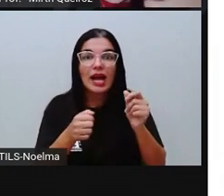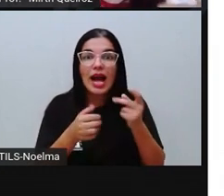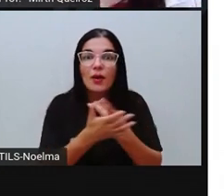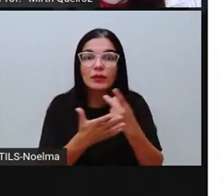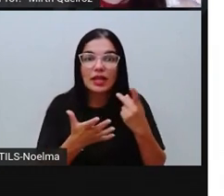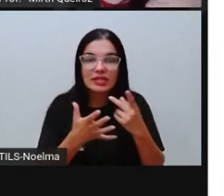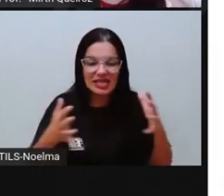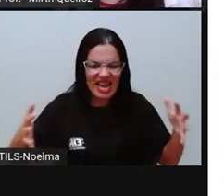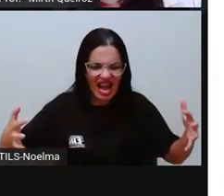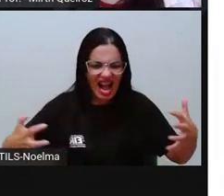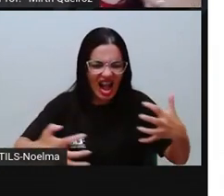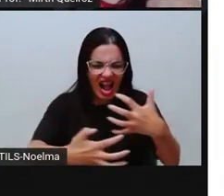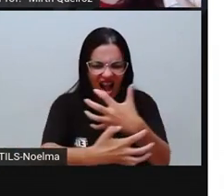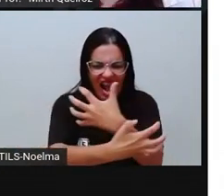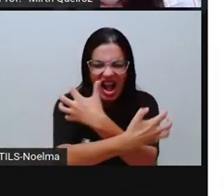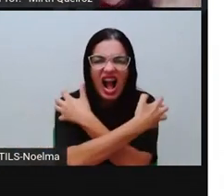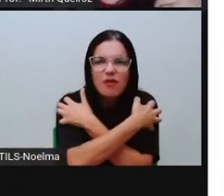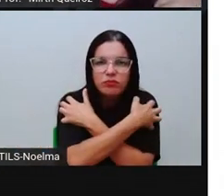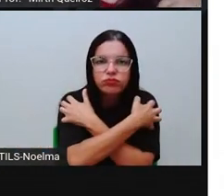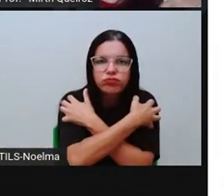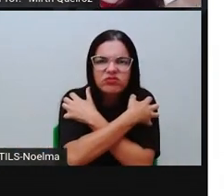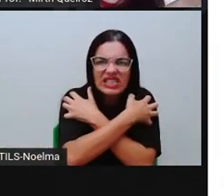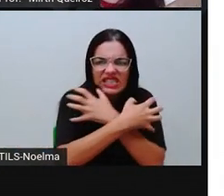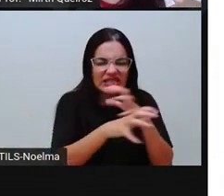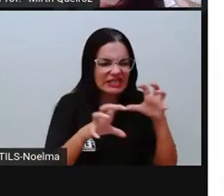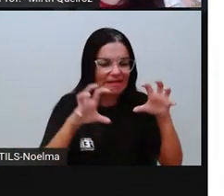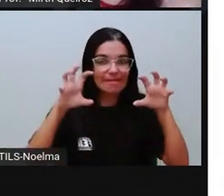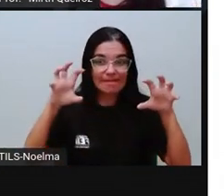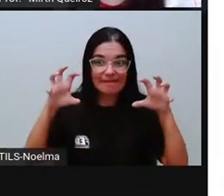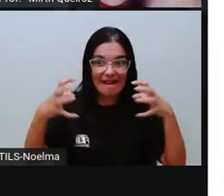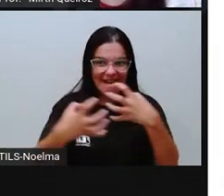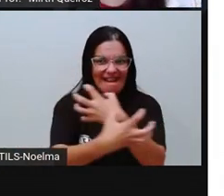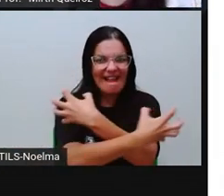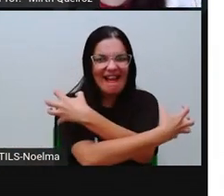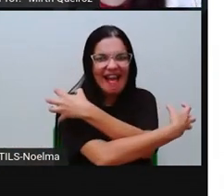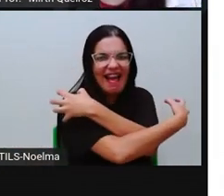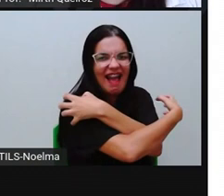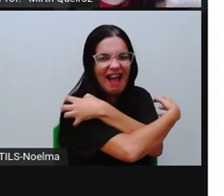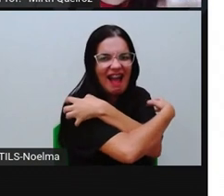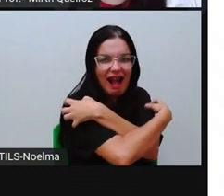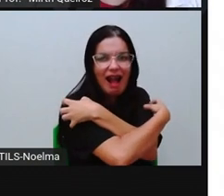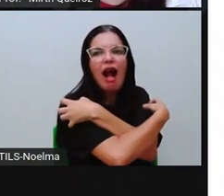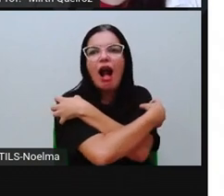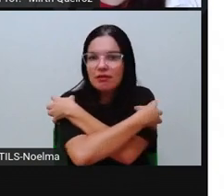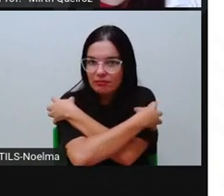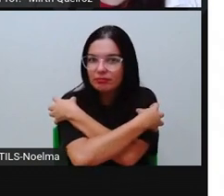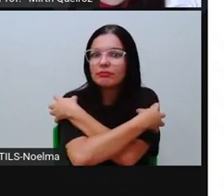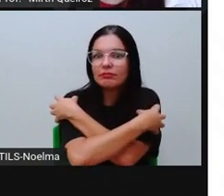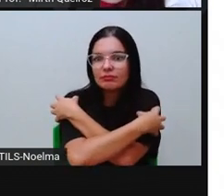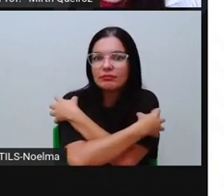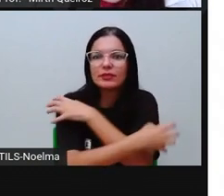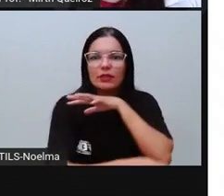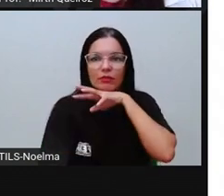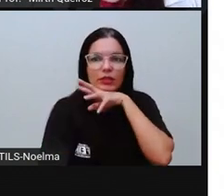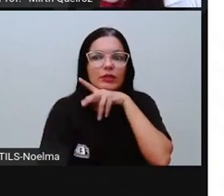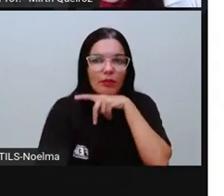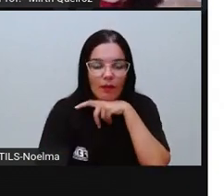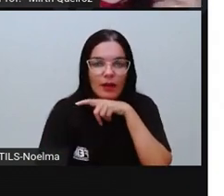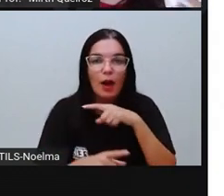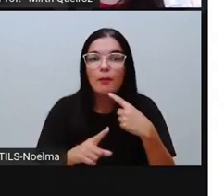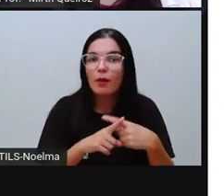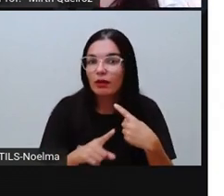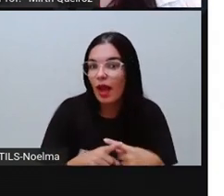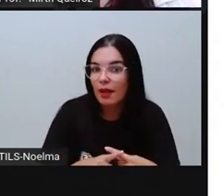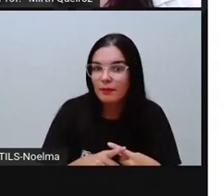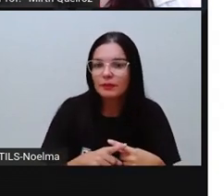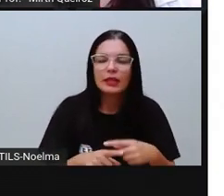as garras dele, né, no caso, nas costas do animal, desse adversário. E ainda